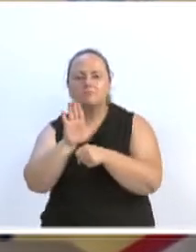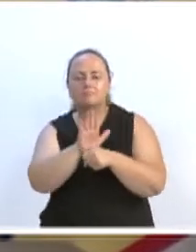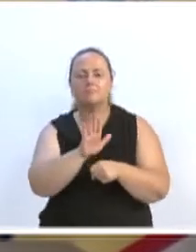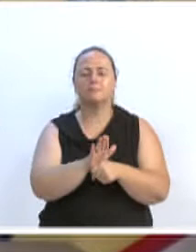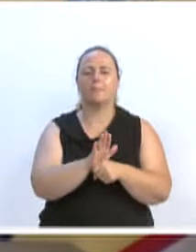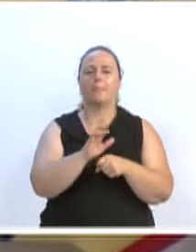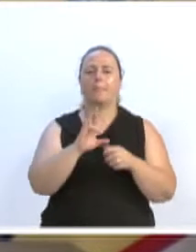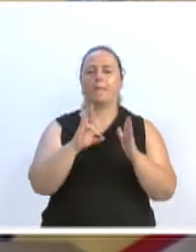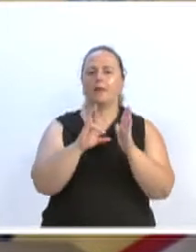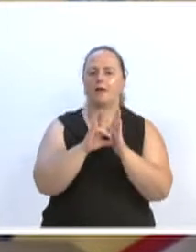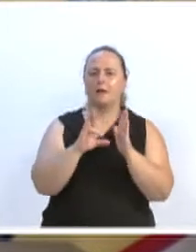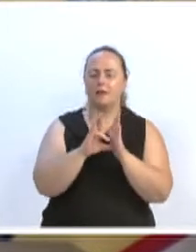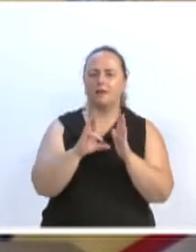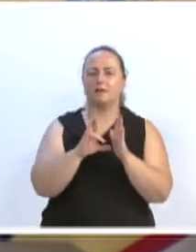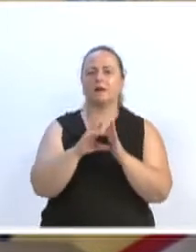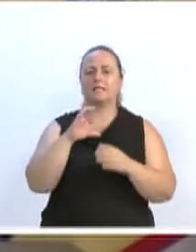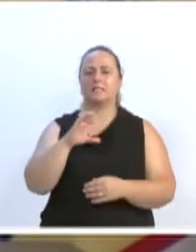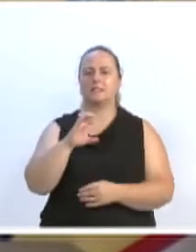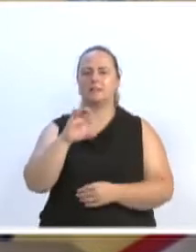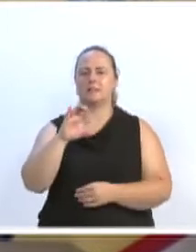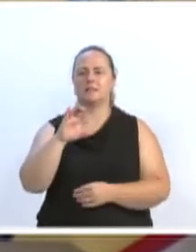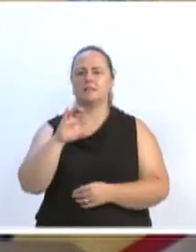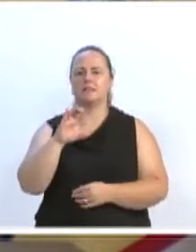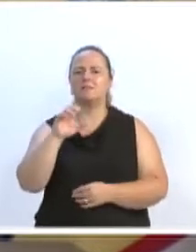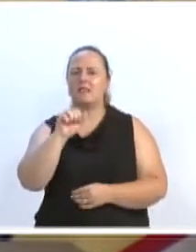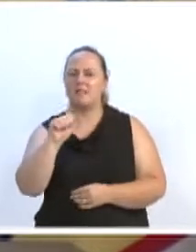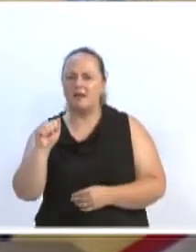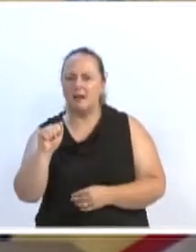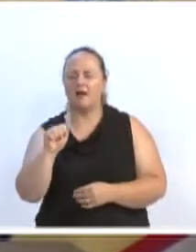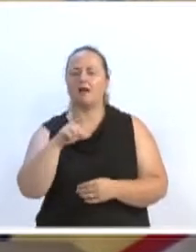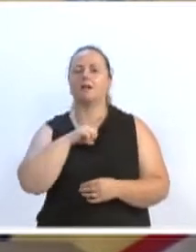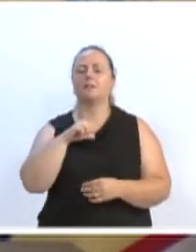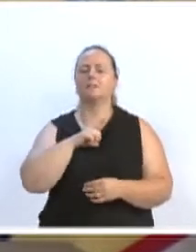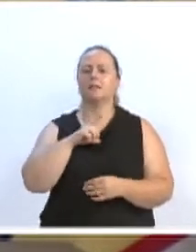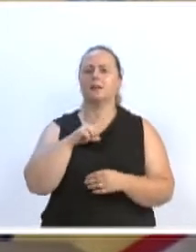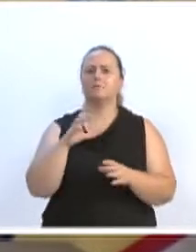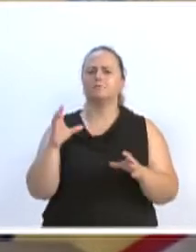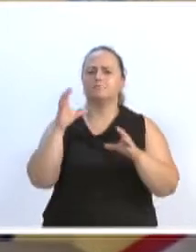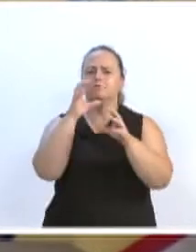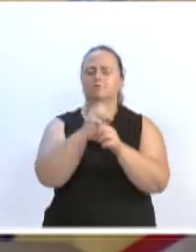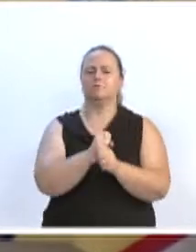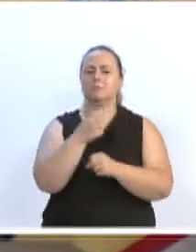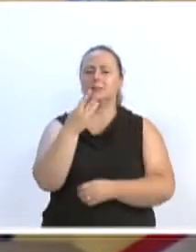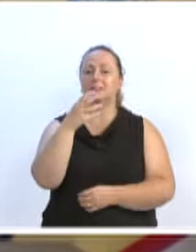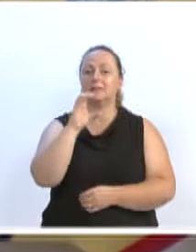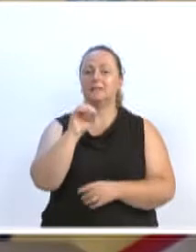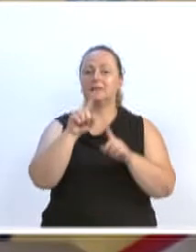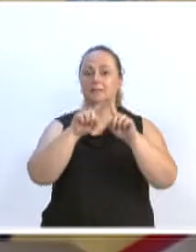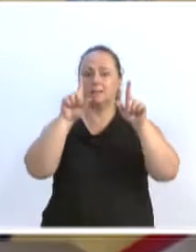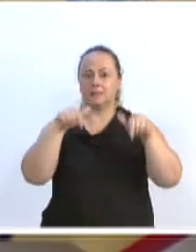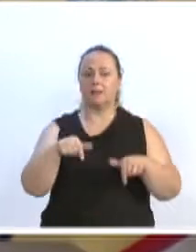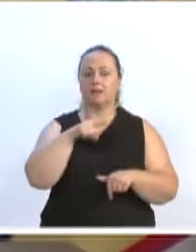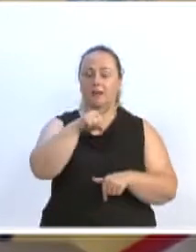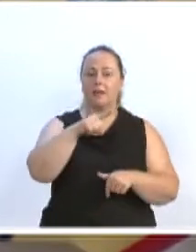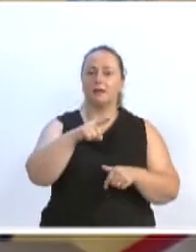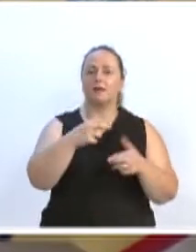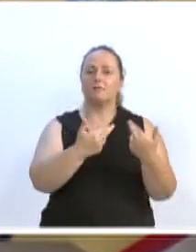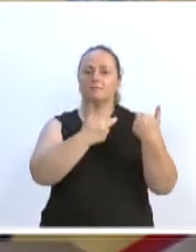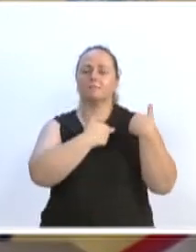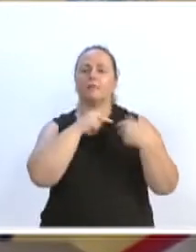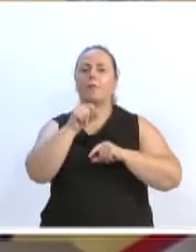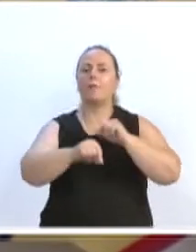ele ir passear e tem mais de 30 funcionários ele faz a parte estamparia se dão bem